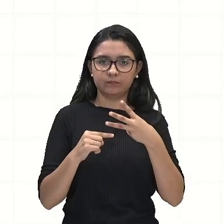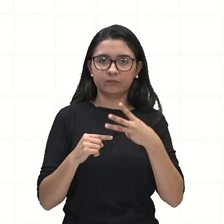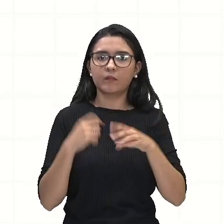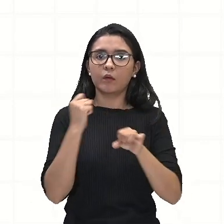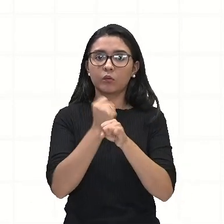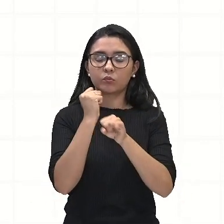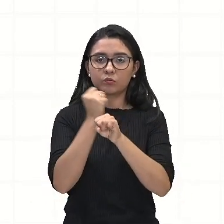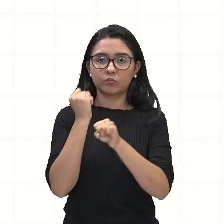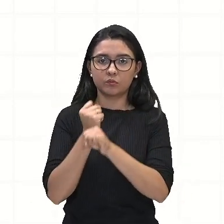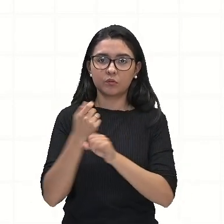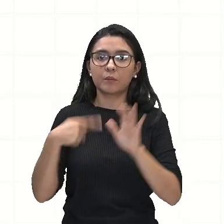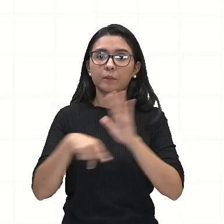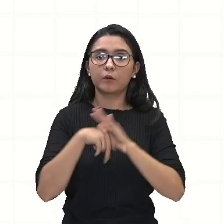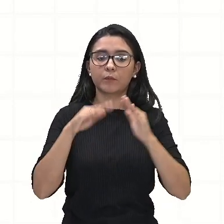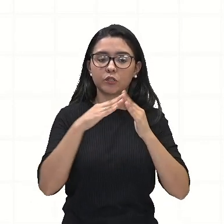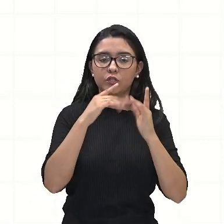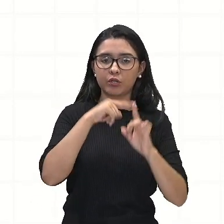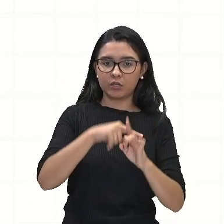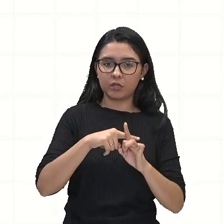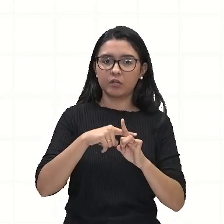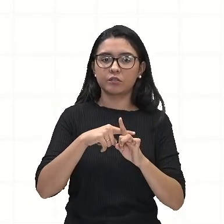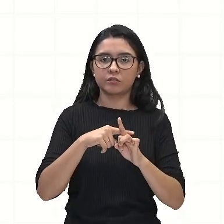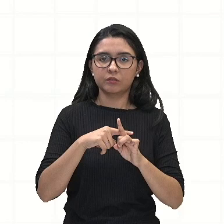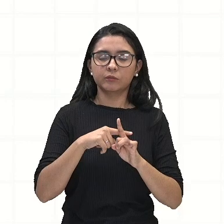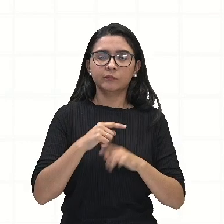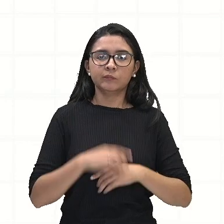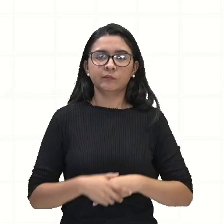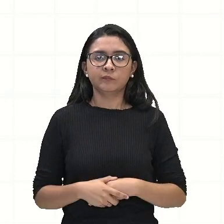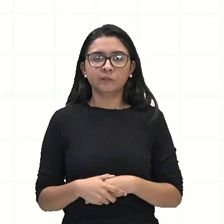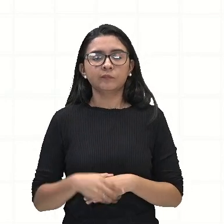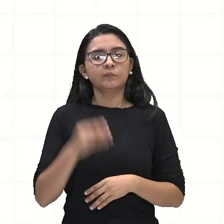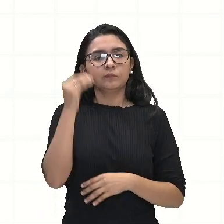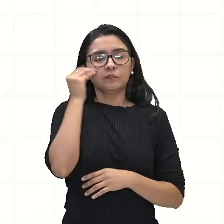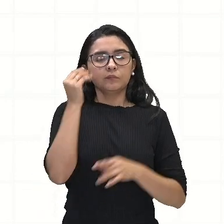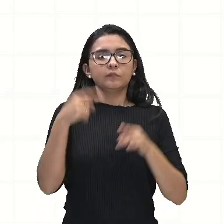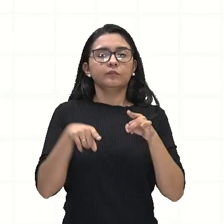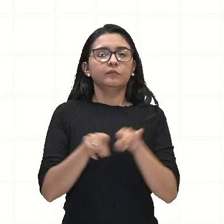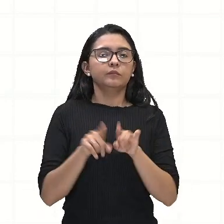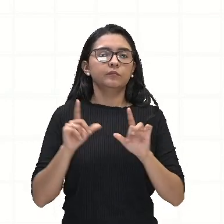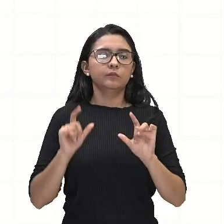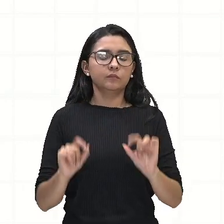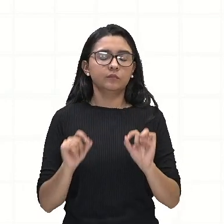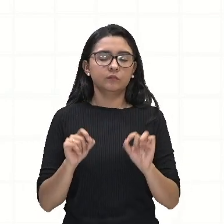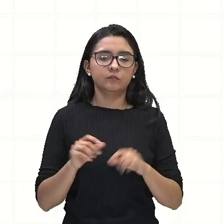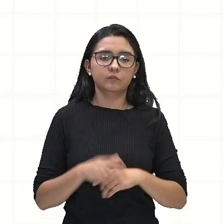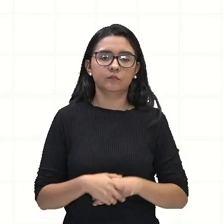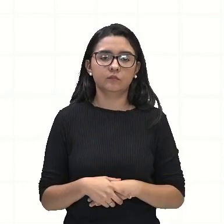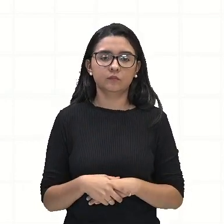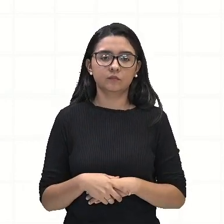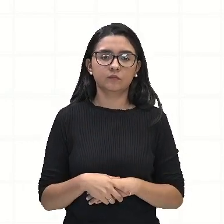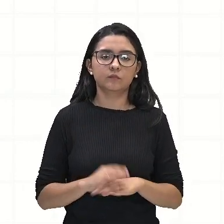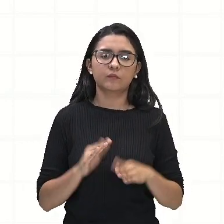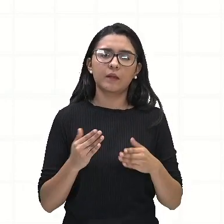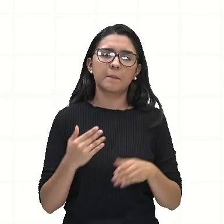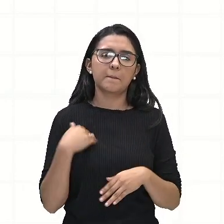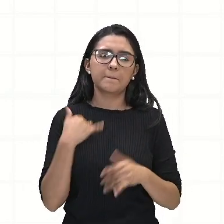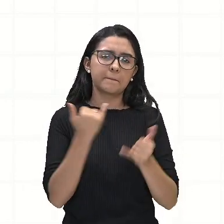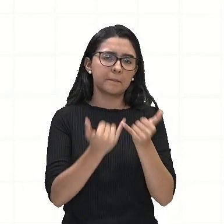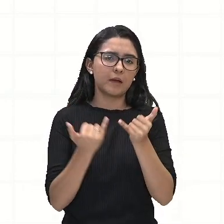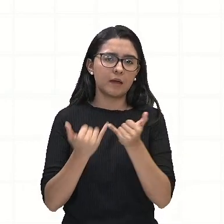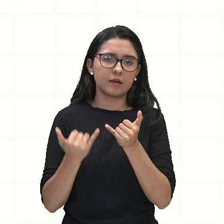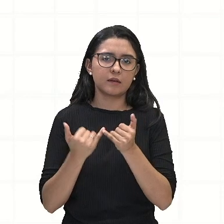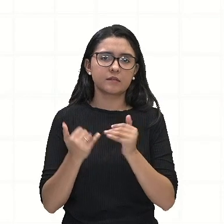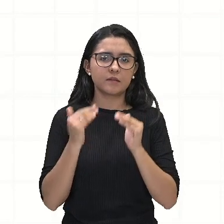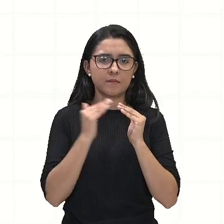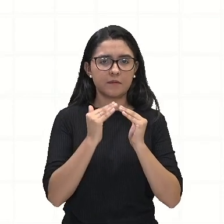eram, né, fachadas de igrejas, as basílicas, e verificamos também aí a questão de como se fosse uma vila, né, como se fosse